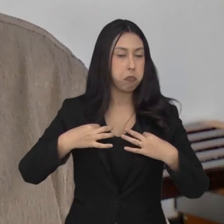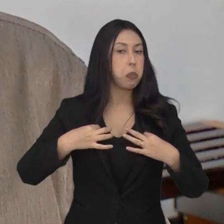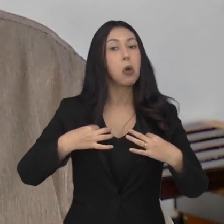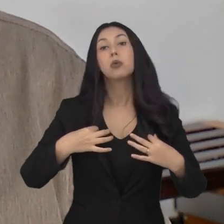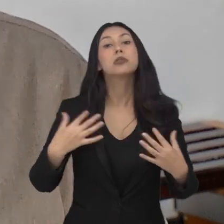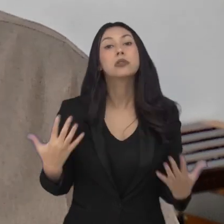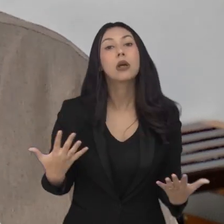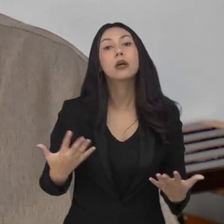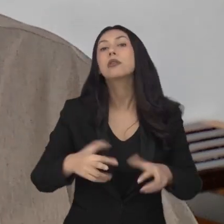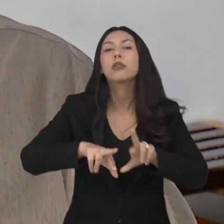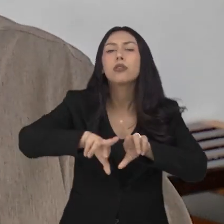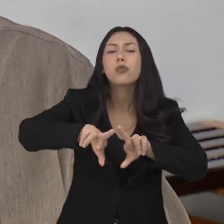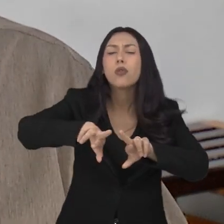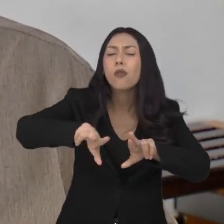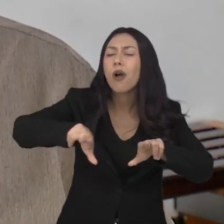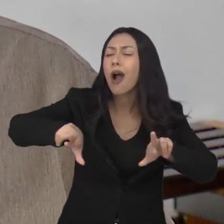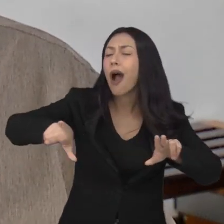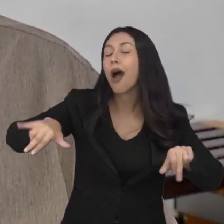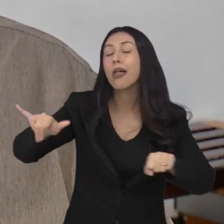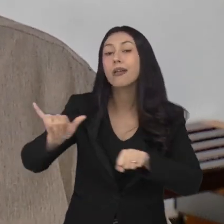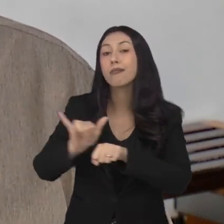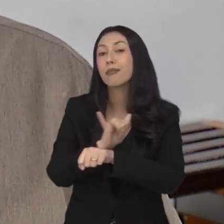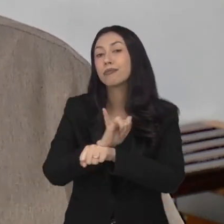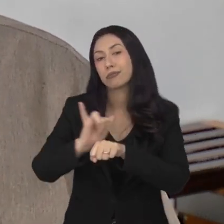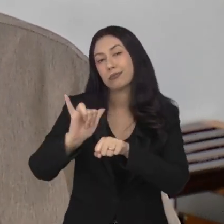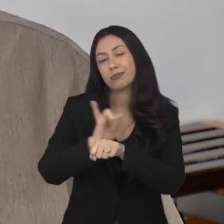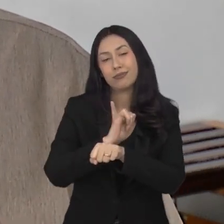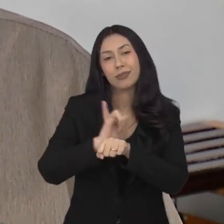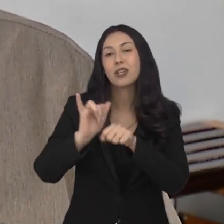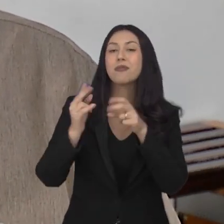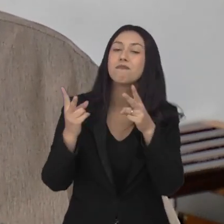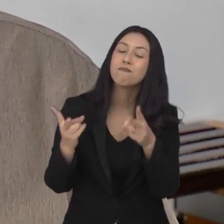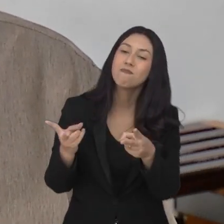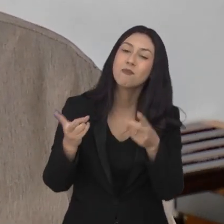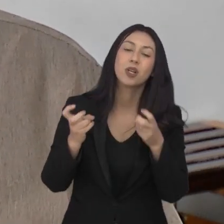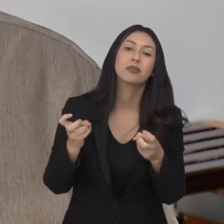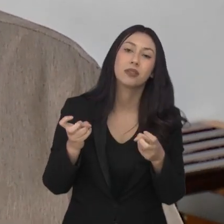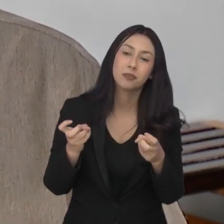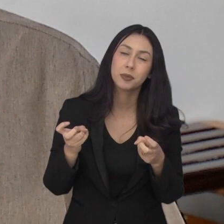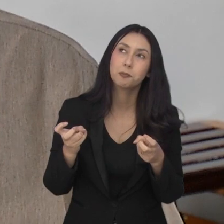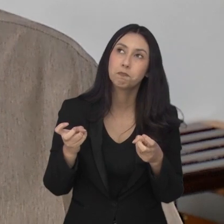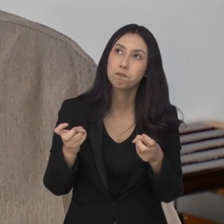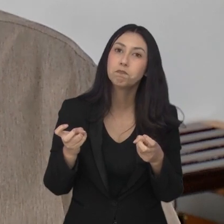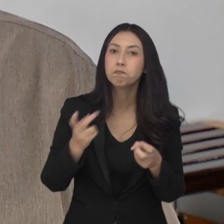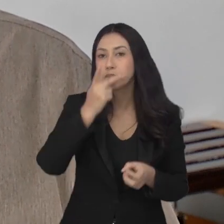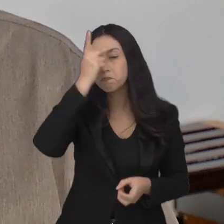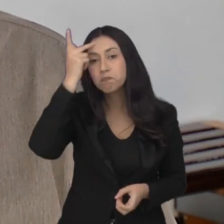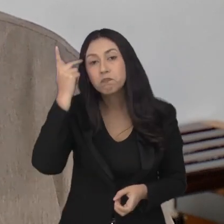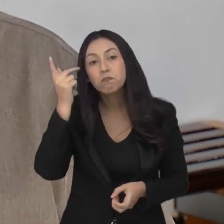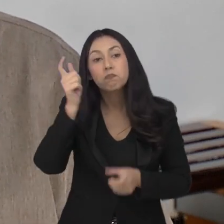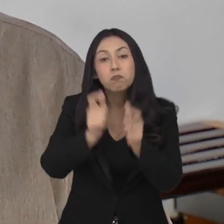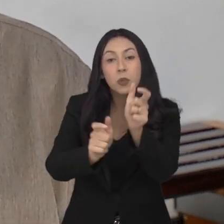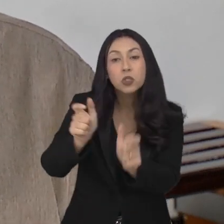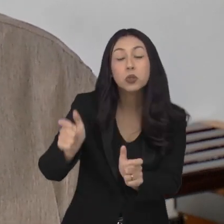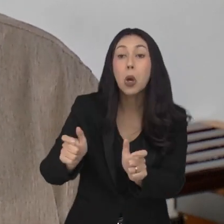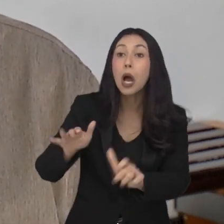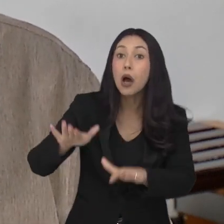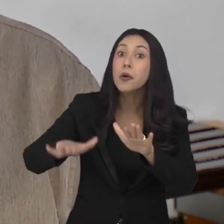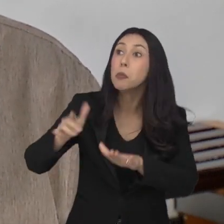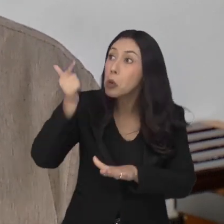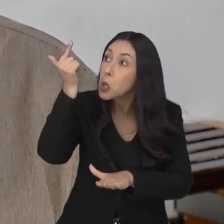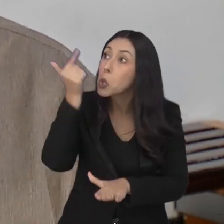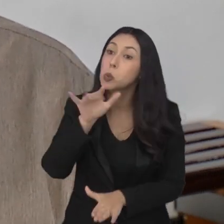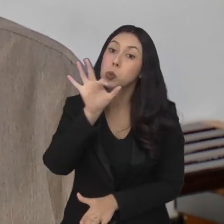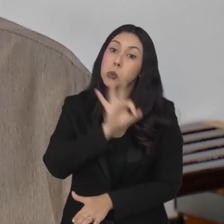lã. Enfim, tem diversas formas que a gente vê de as pessoas, às vezes, até